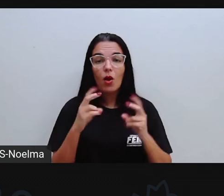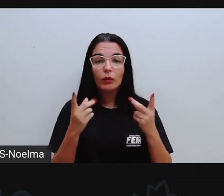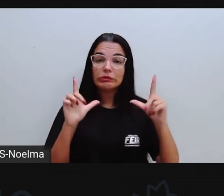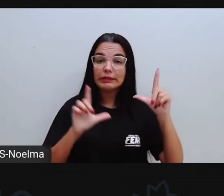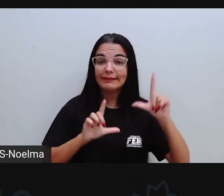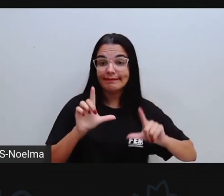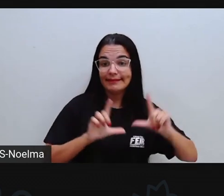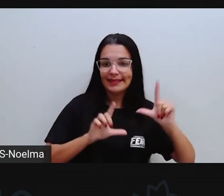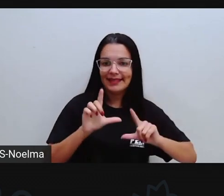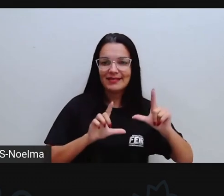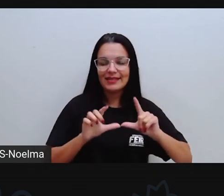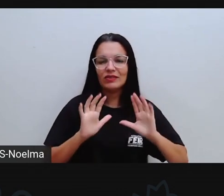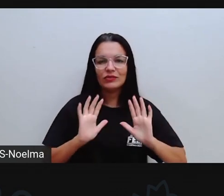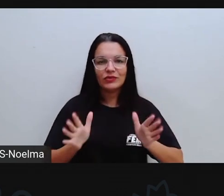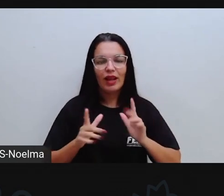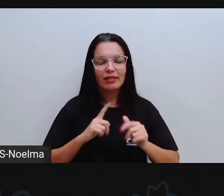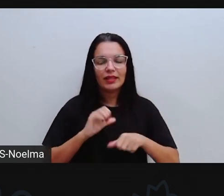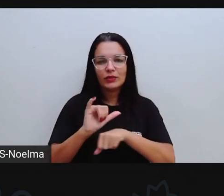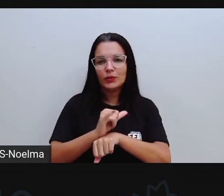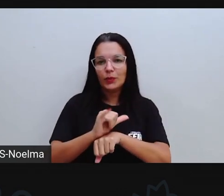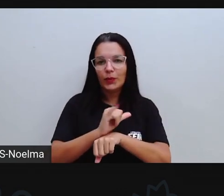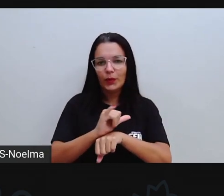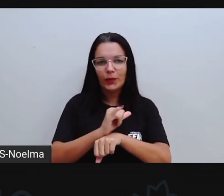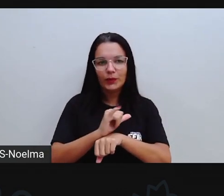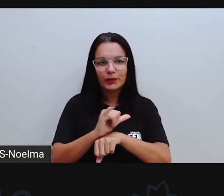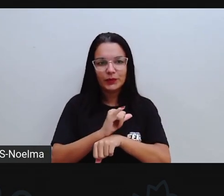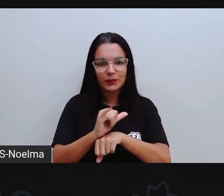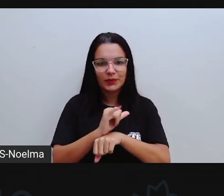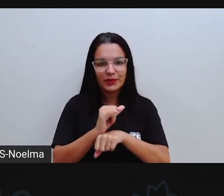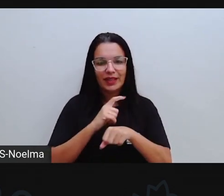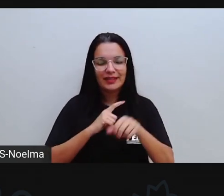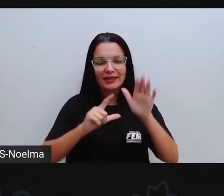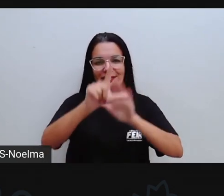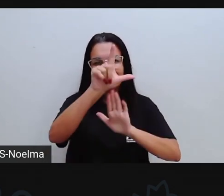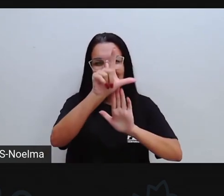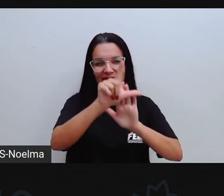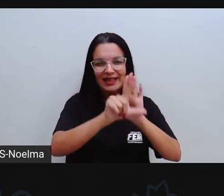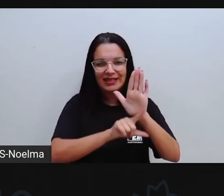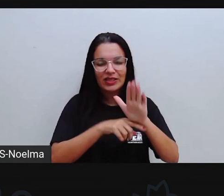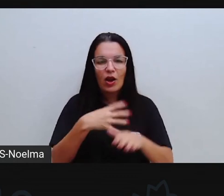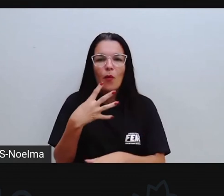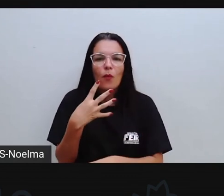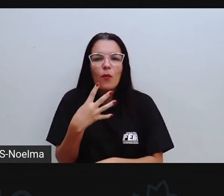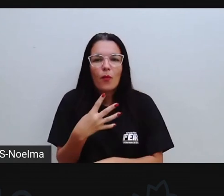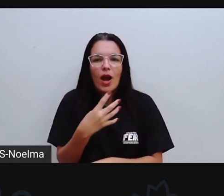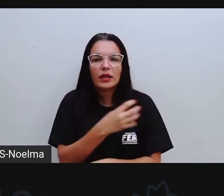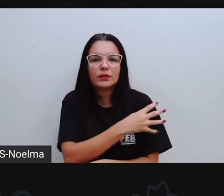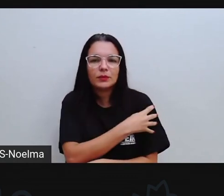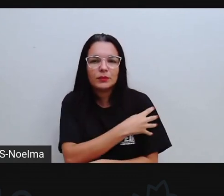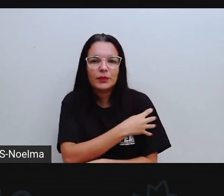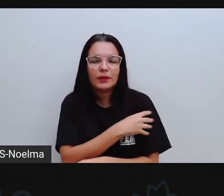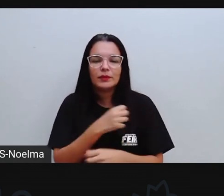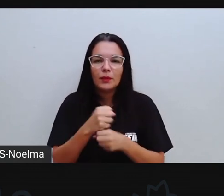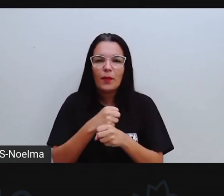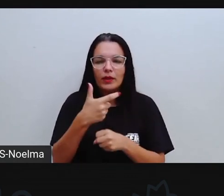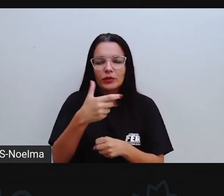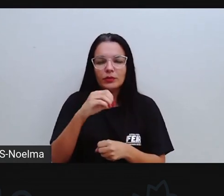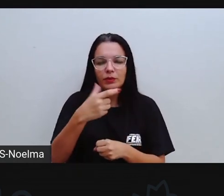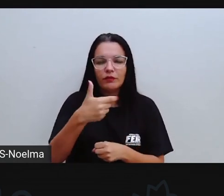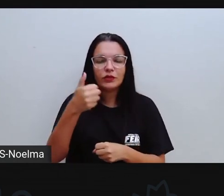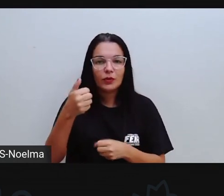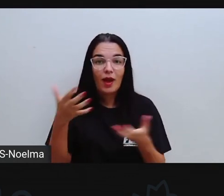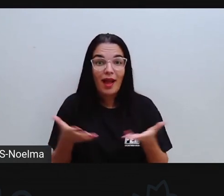elas estão disponíveis no nosso canal, na nossa playlist do quarto ano letivo 2021. Eu vou ficando por